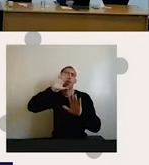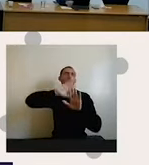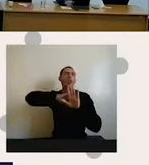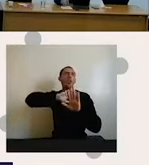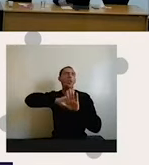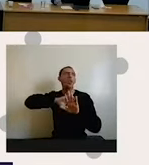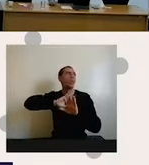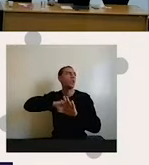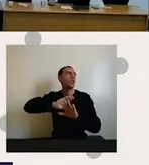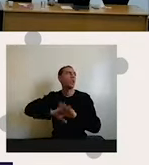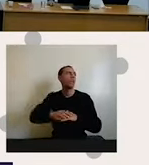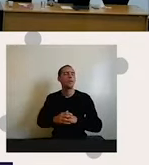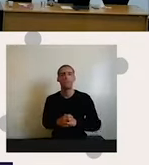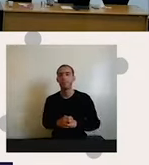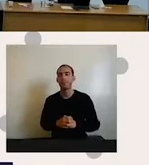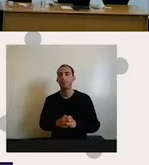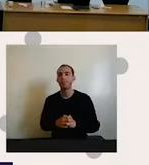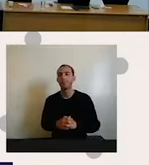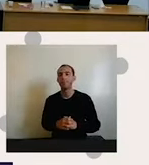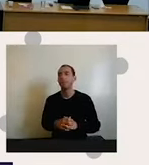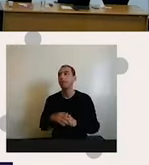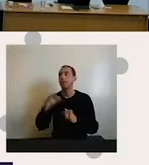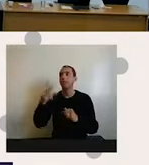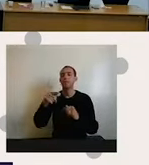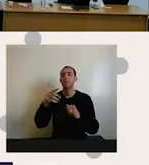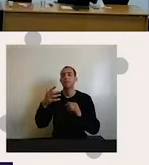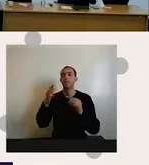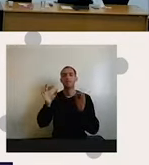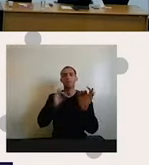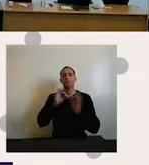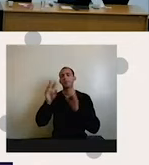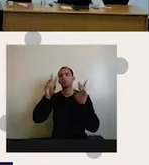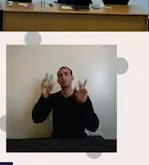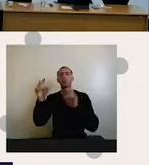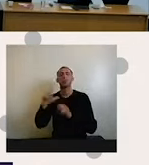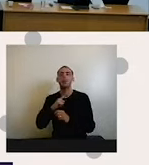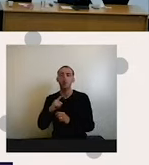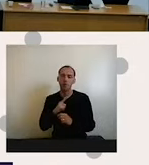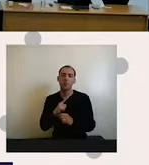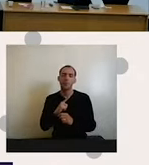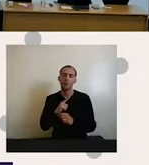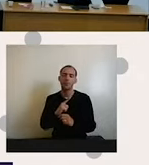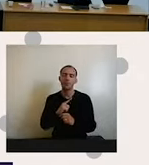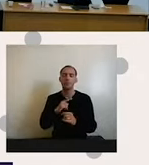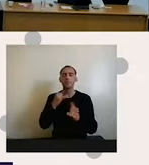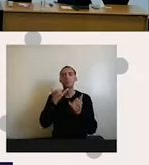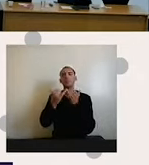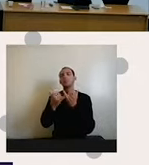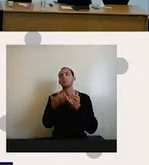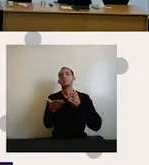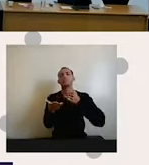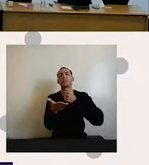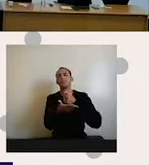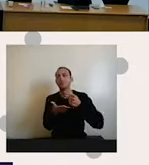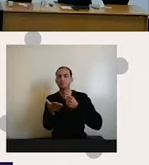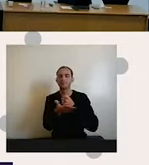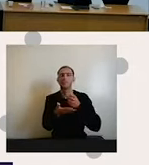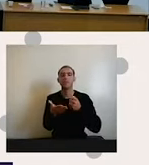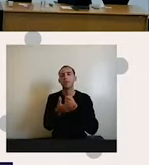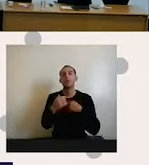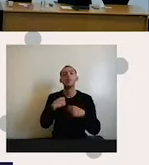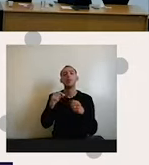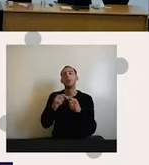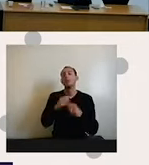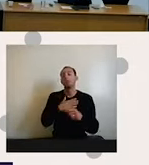com muita pressa, né. E aí isso basicamente foi um comparativo que eu fiz na minha pesquisa entre Brasil e